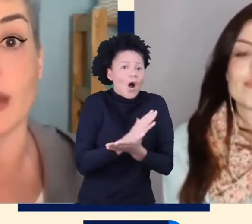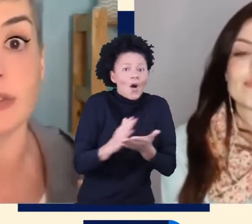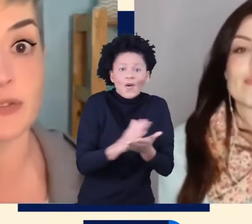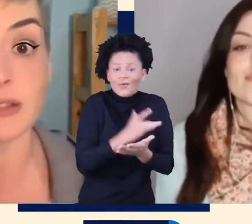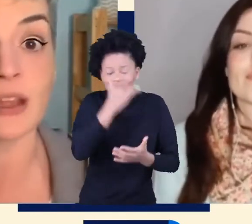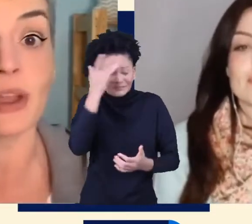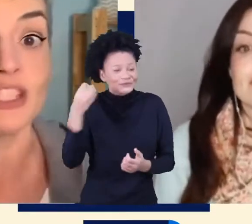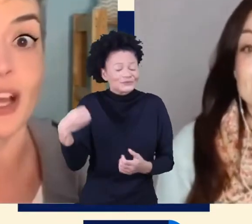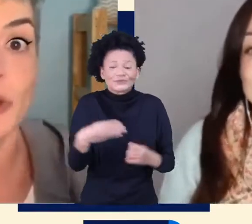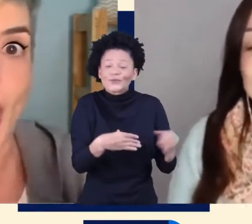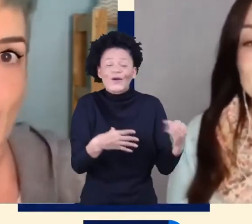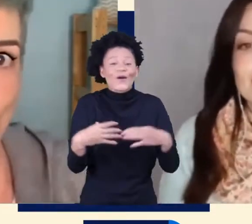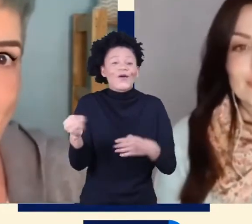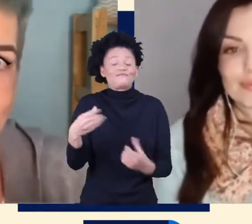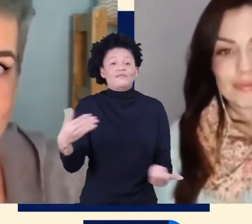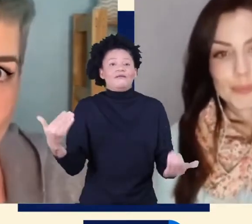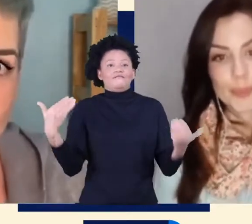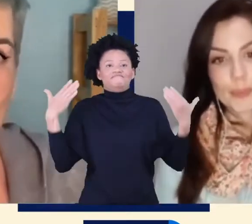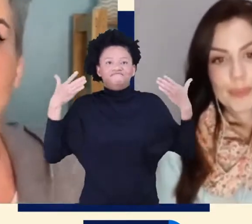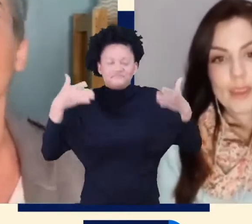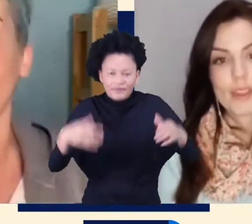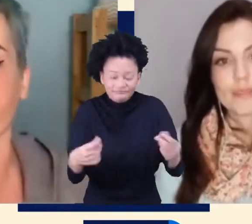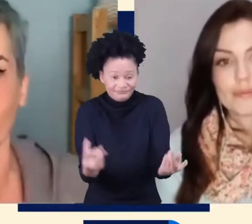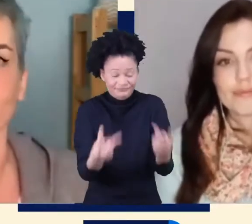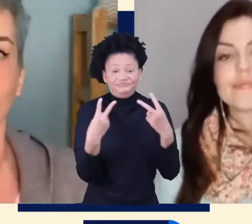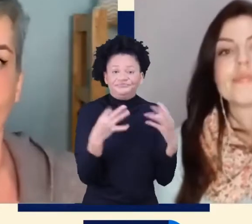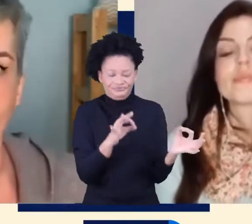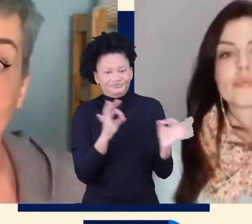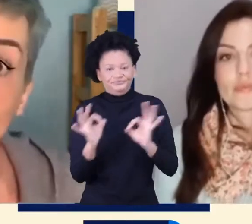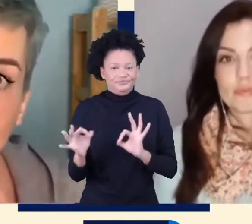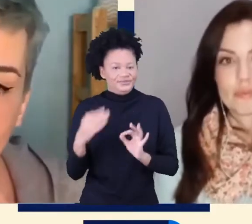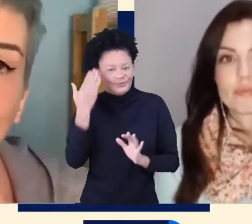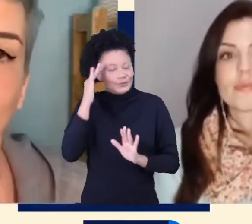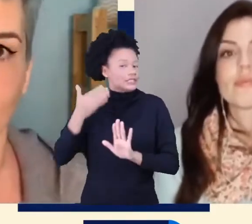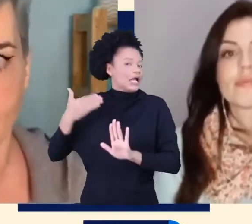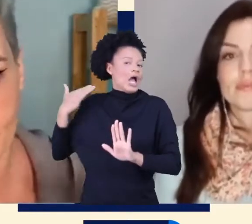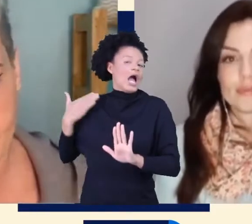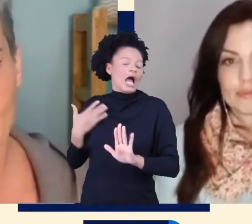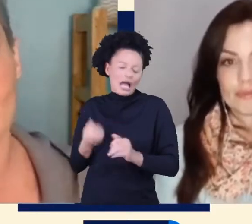importante que às vezes tem alguém chegando agora, nesse momento, assim, puf, caiu de paraquedas, não